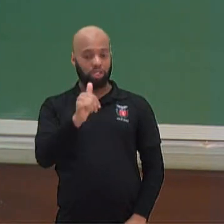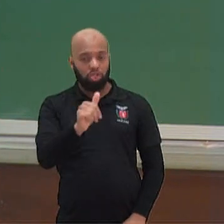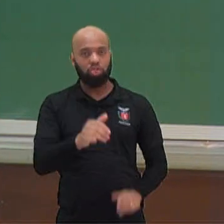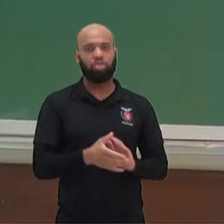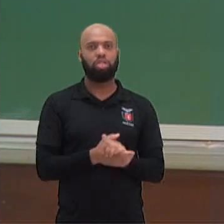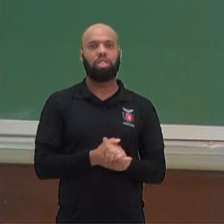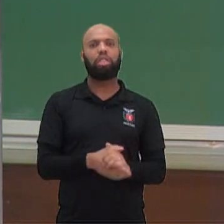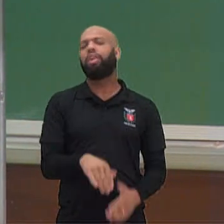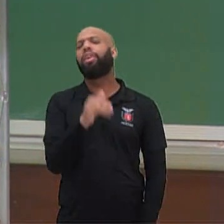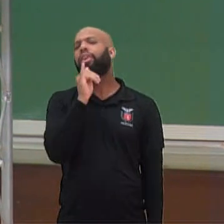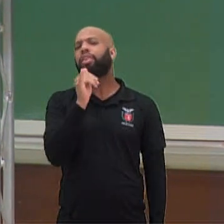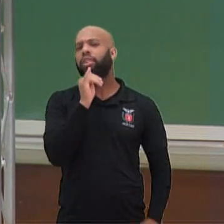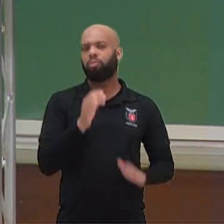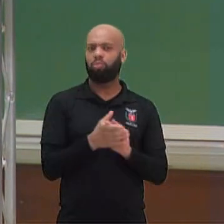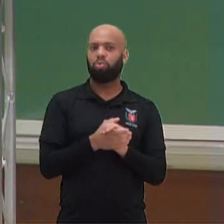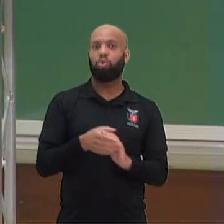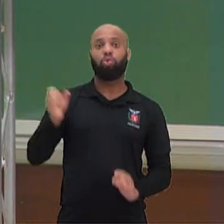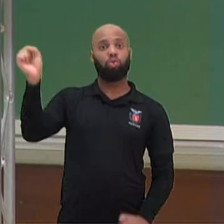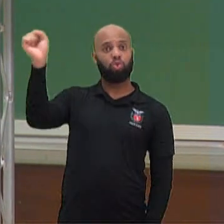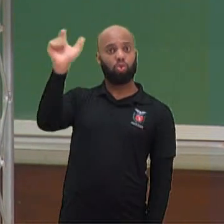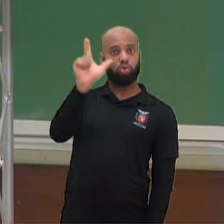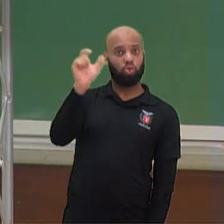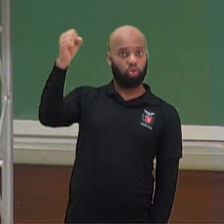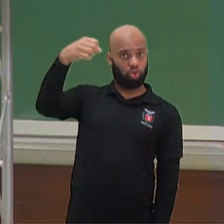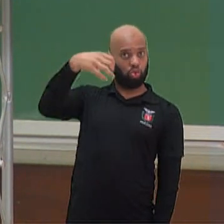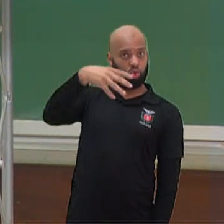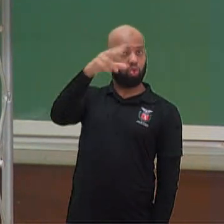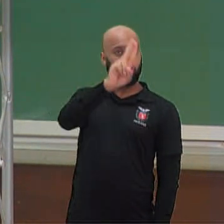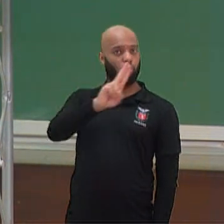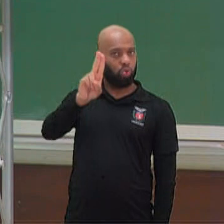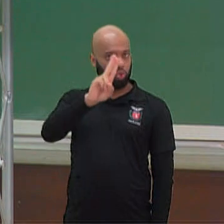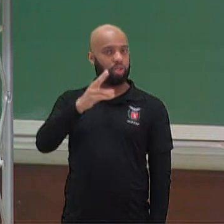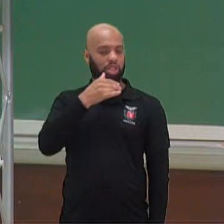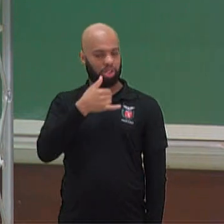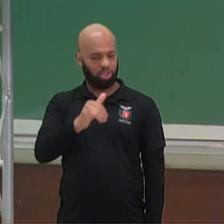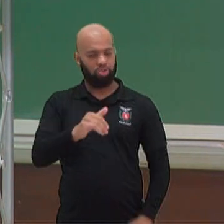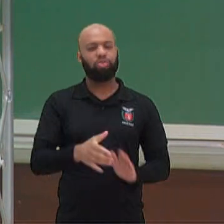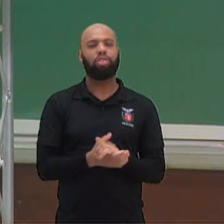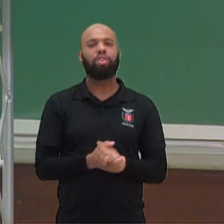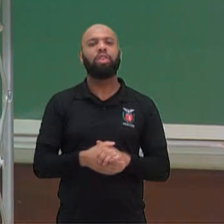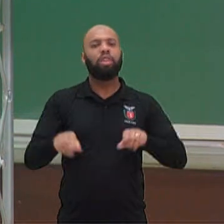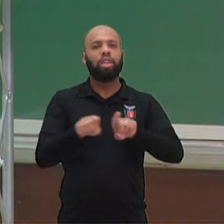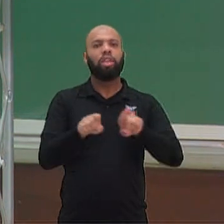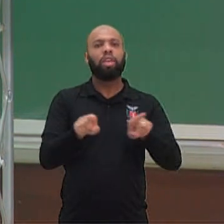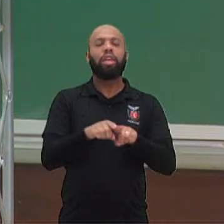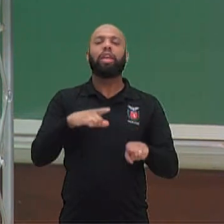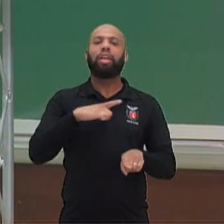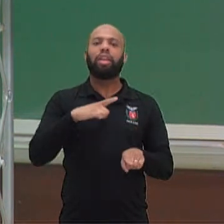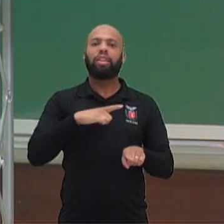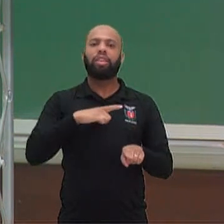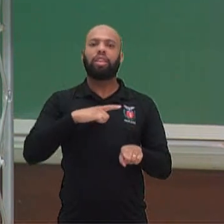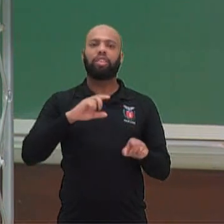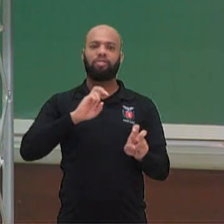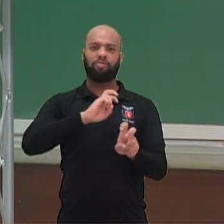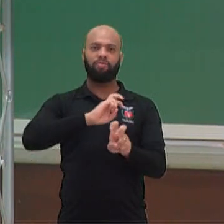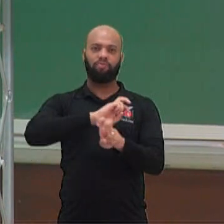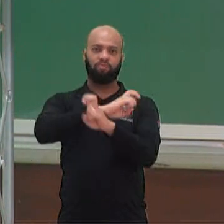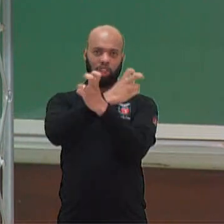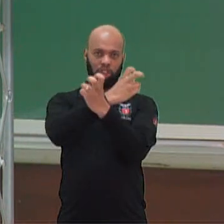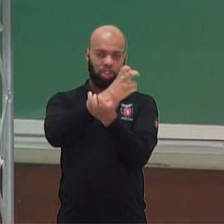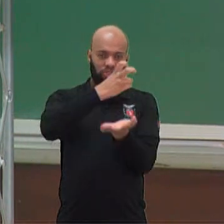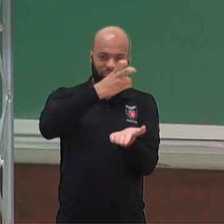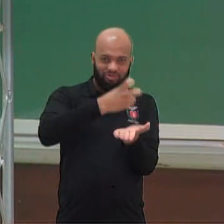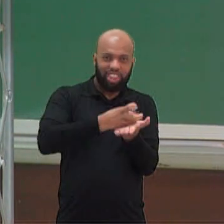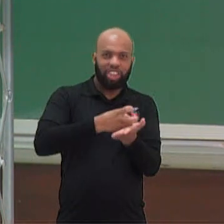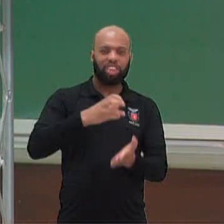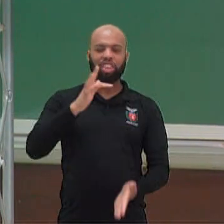como, por exemplo, né, a luz solar, nós utilizamos para, como fonte de energia, nós temos aí os combustíveis fósseis, nós também utilizamos como